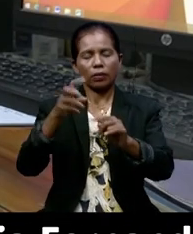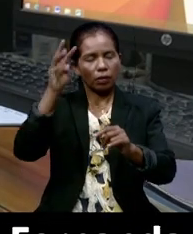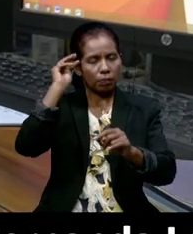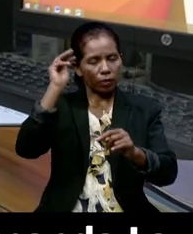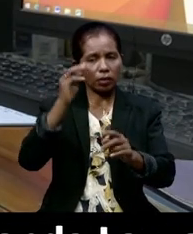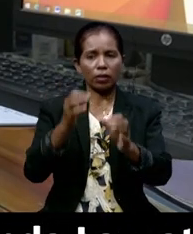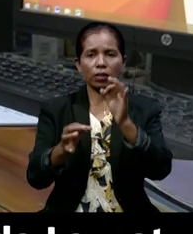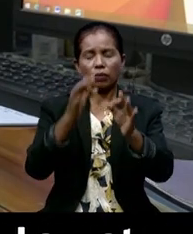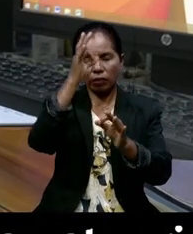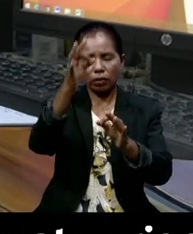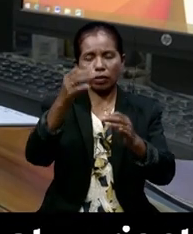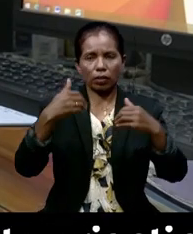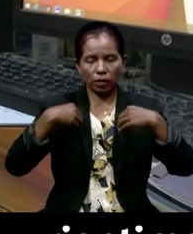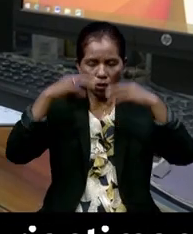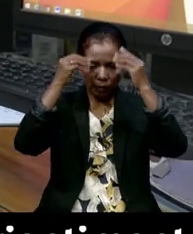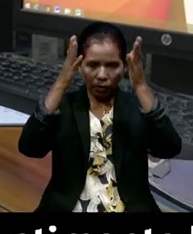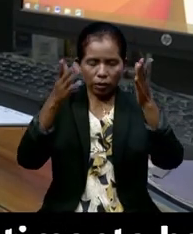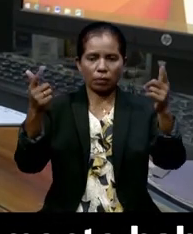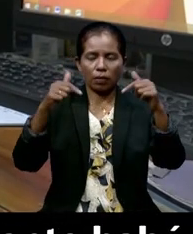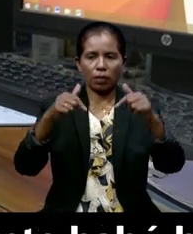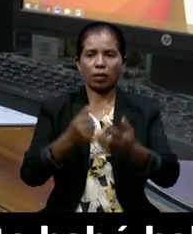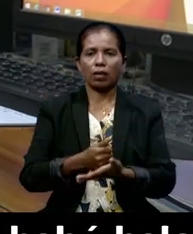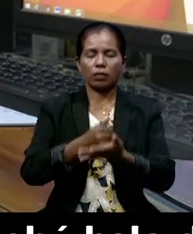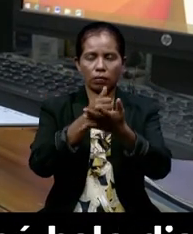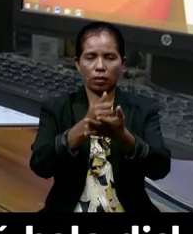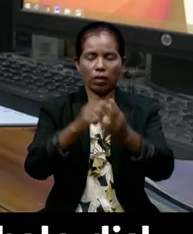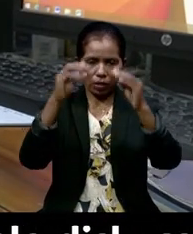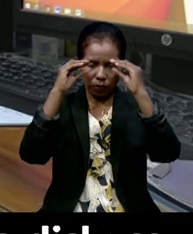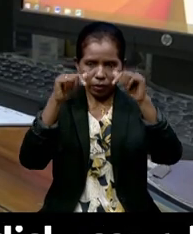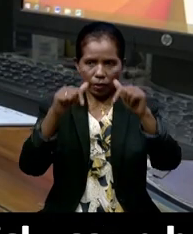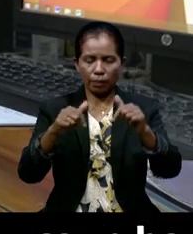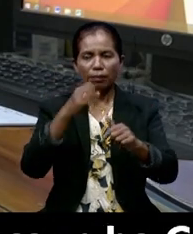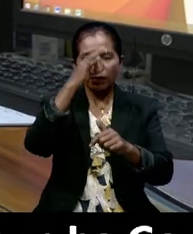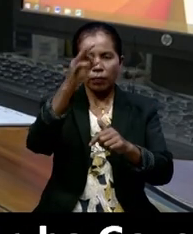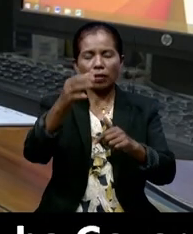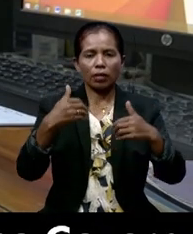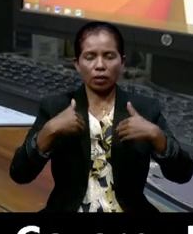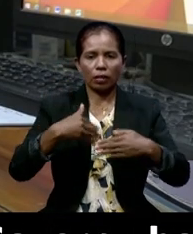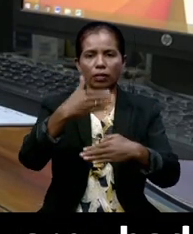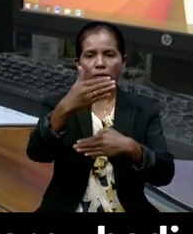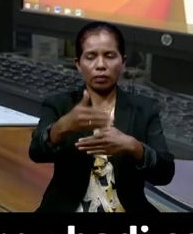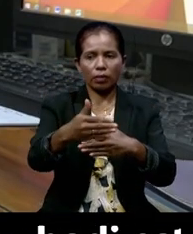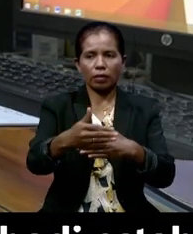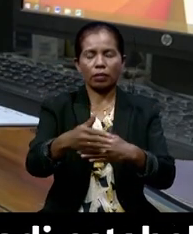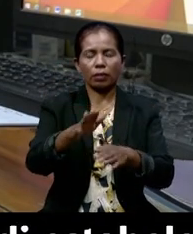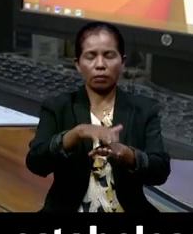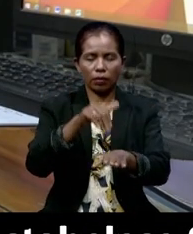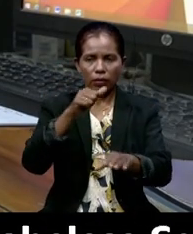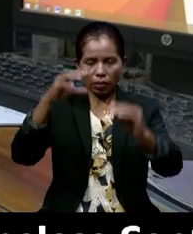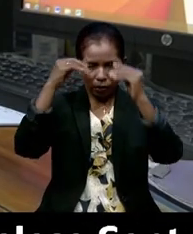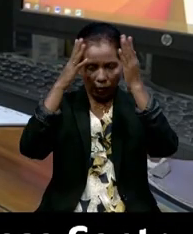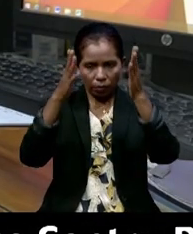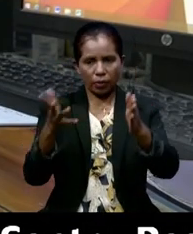abambarua, e a professor Balu, se vele mai, para ajudatan. Kata, que bauen se iha netik espaço, para rekrutatan ba profesor